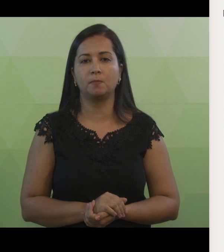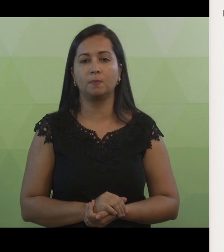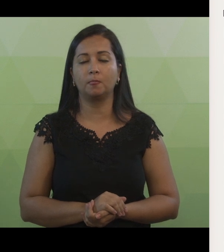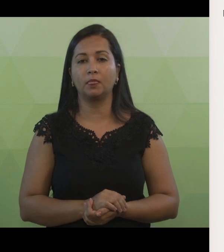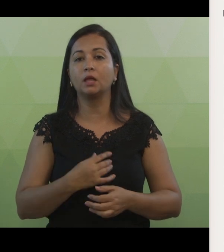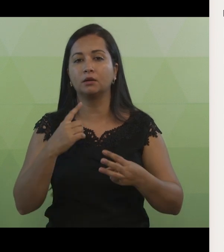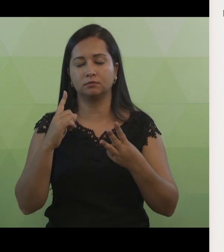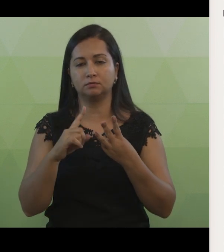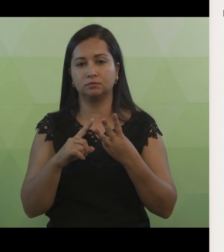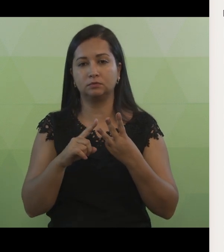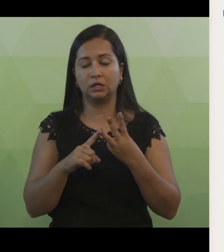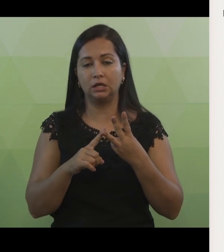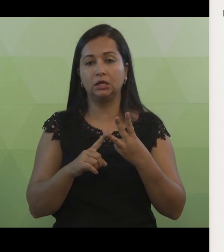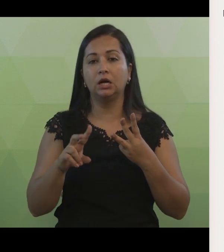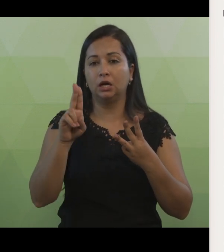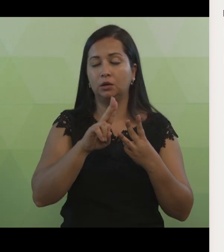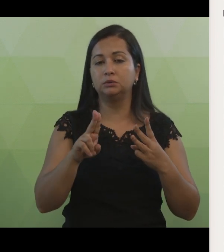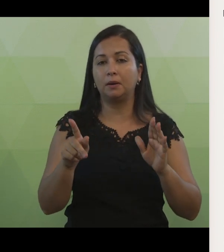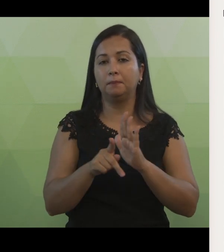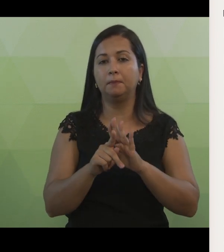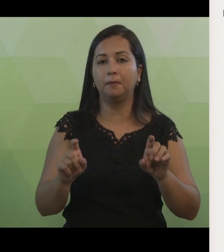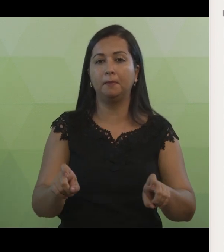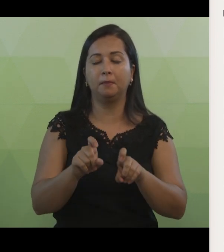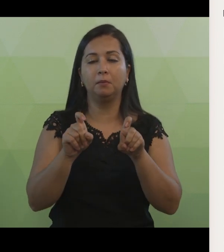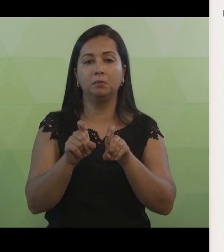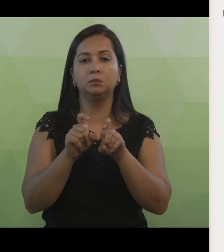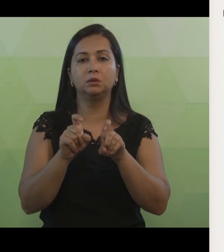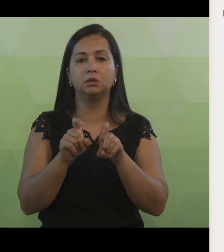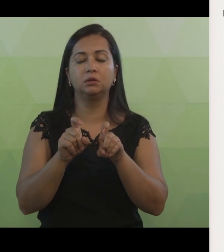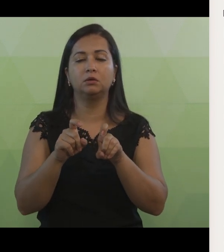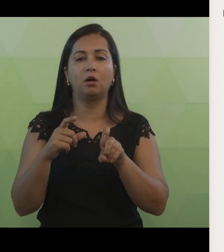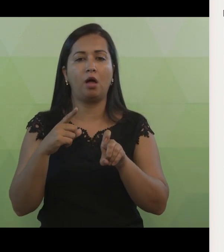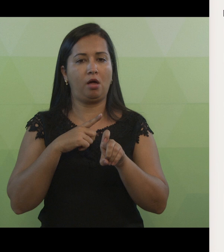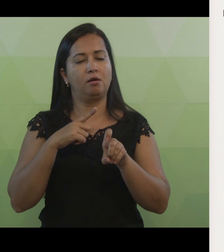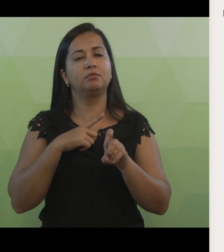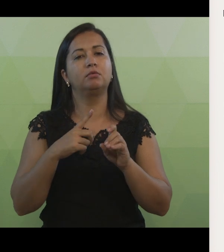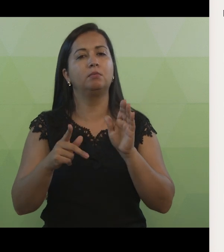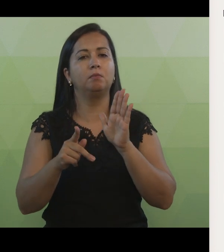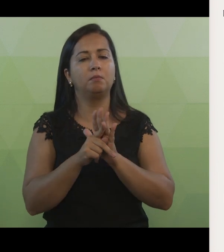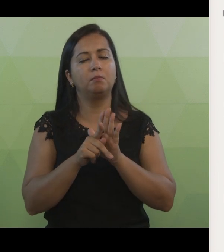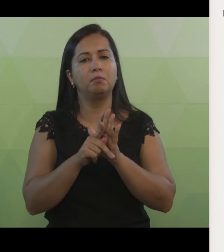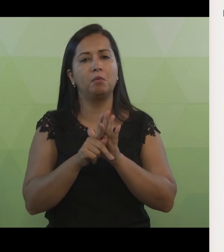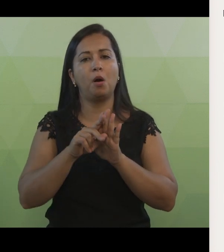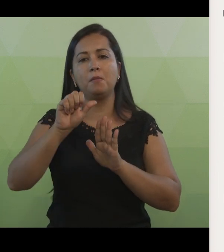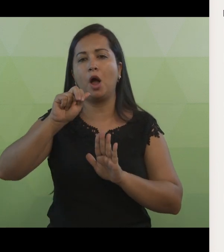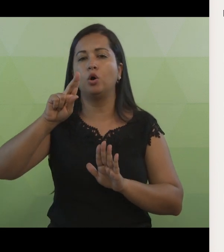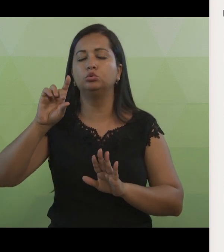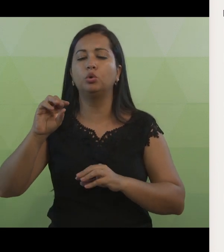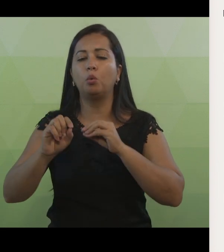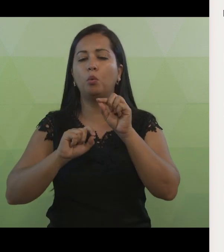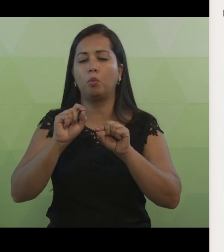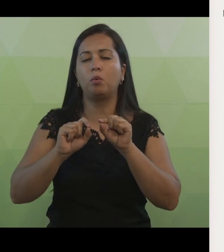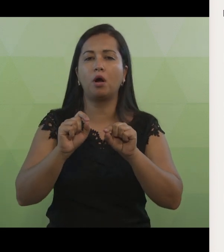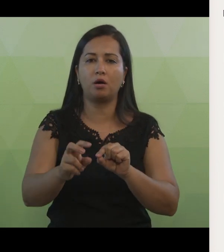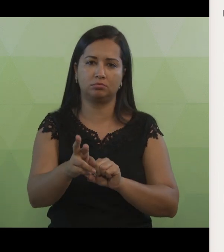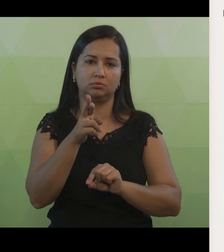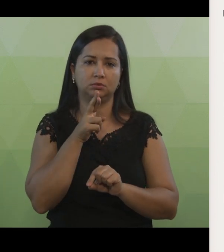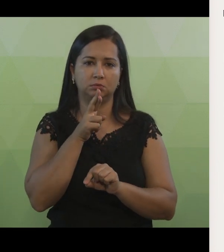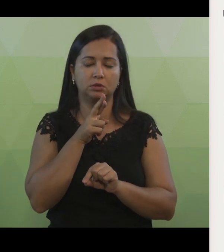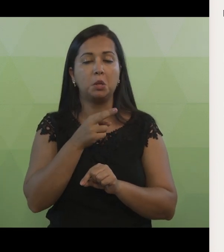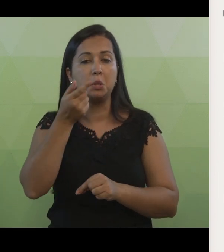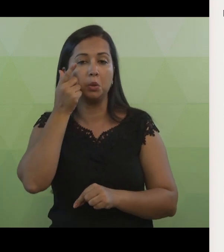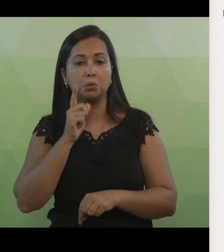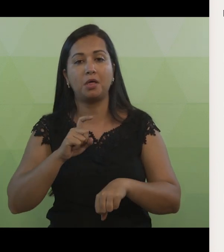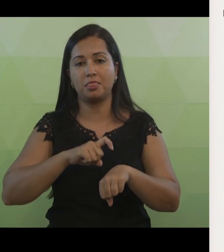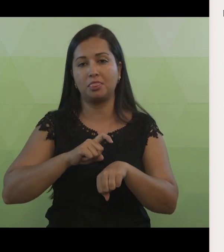Já a abordagem com o computador permite o desenvolvimento de aplicações específicas para atender a necessidade de auditoria. Assim, haverá um ganho de tempo